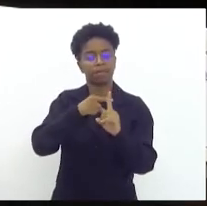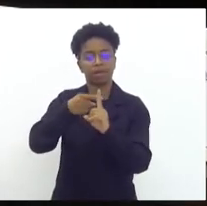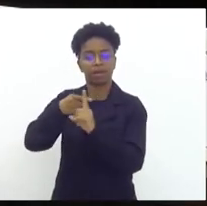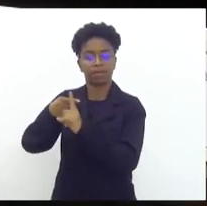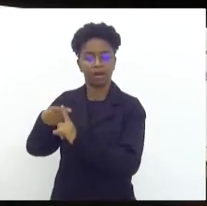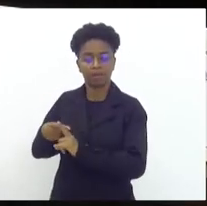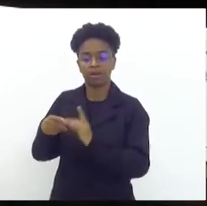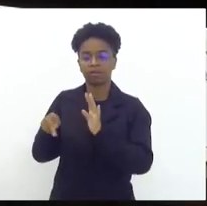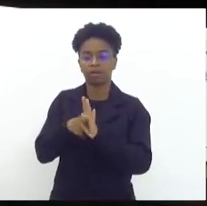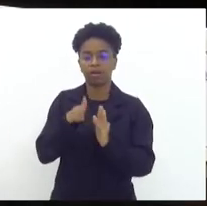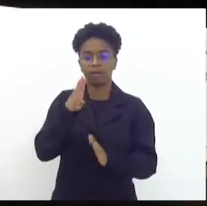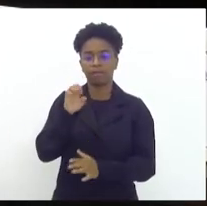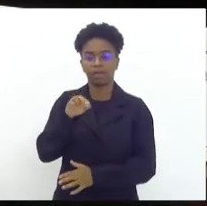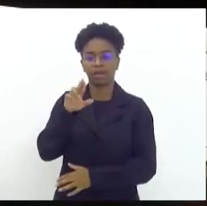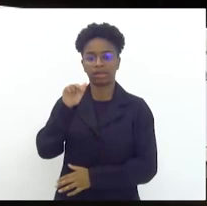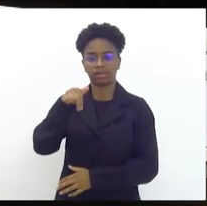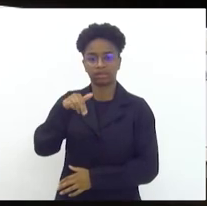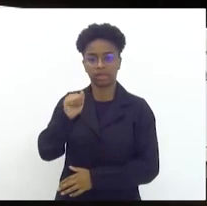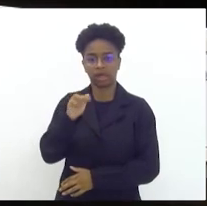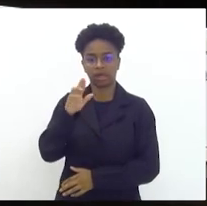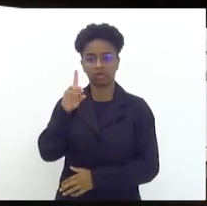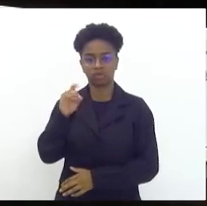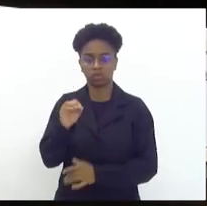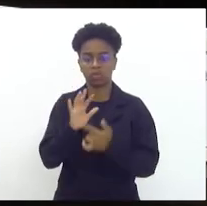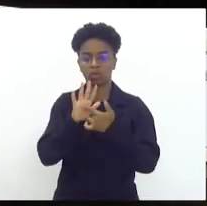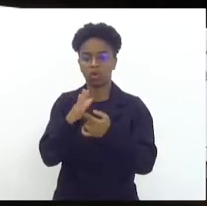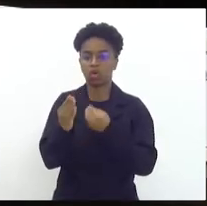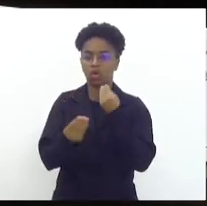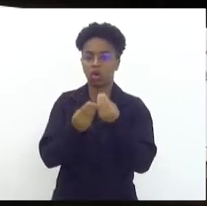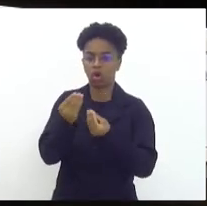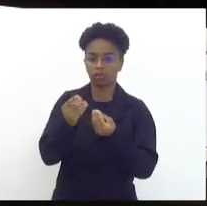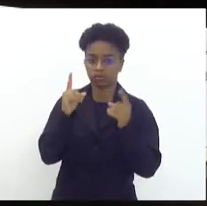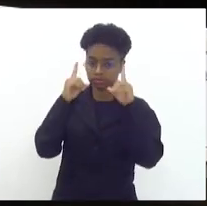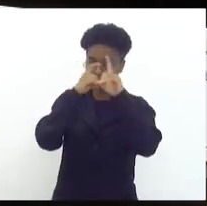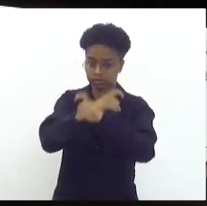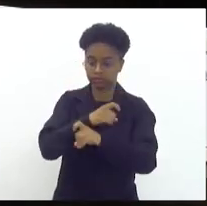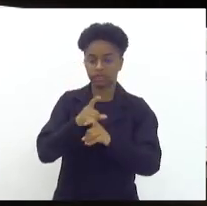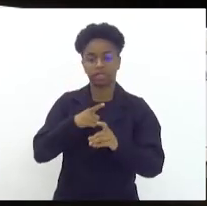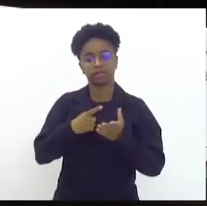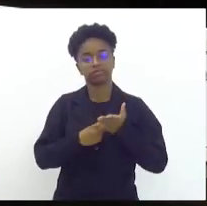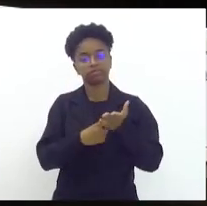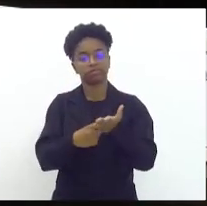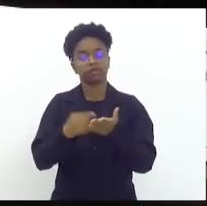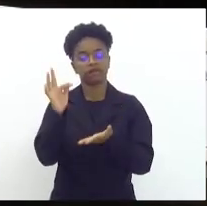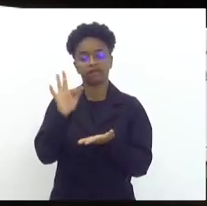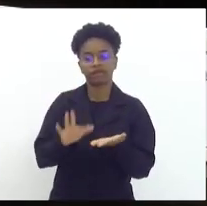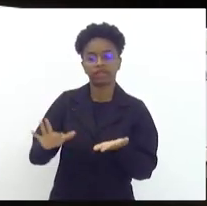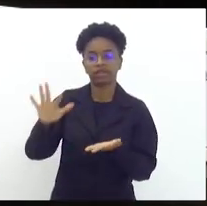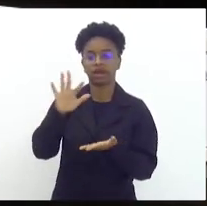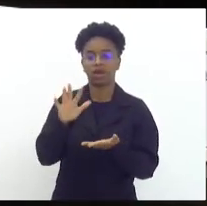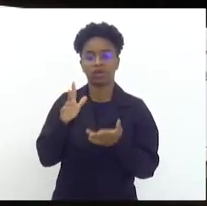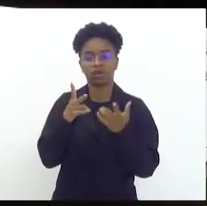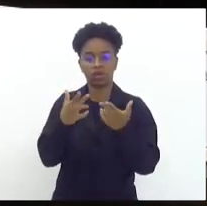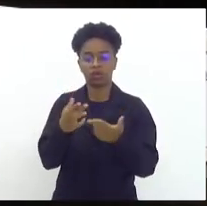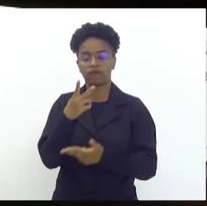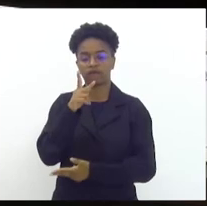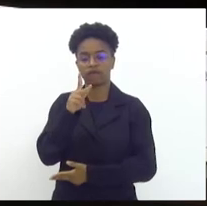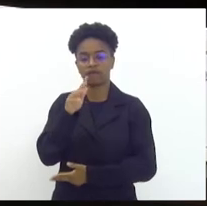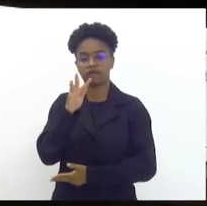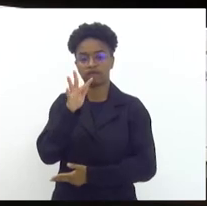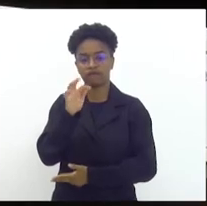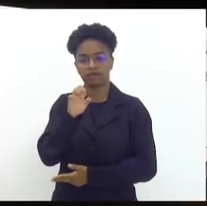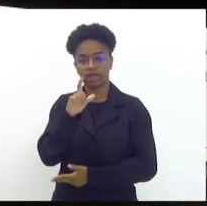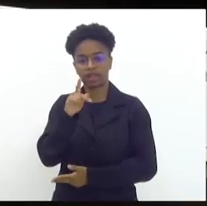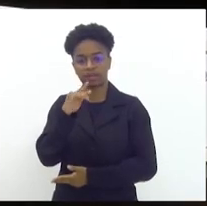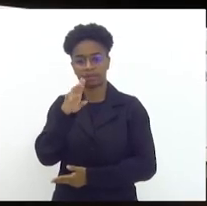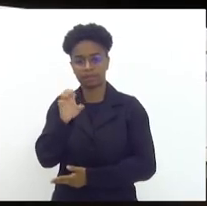colocou pra gente dentro de todas as dificuldades do ponto de vista do pacto federativo que o Felipe salto colocou aqui pra gente ver como é que